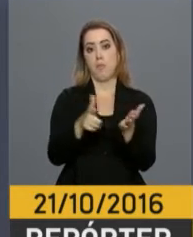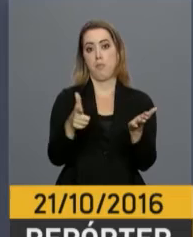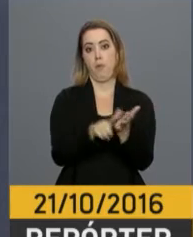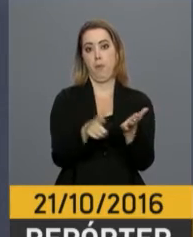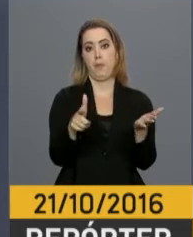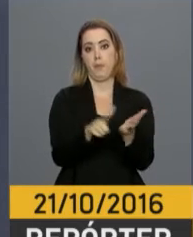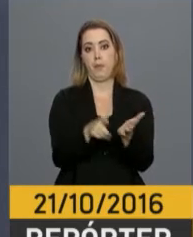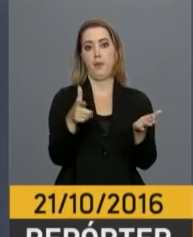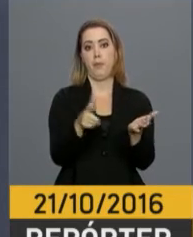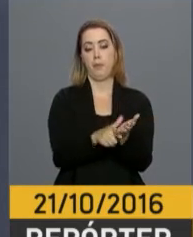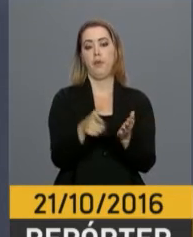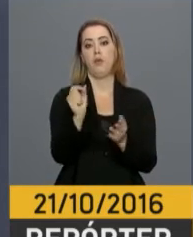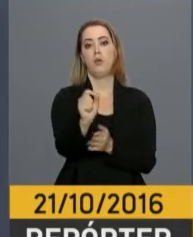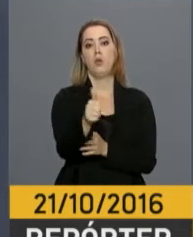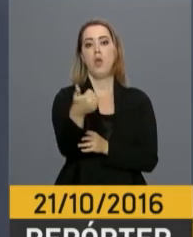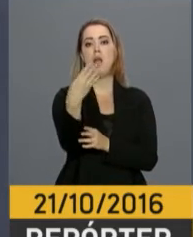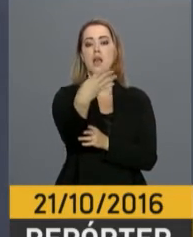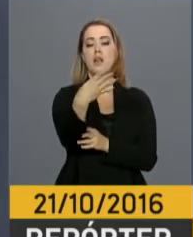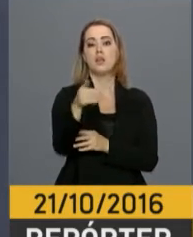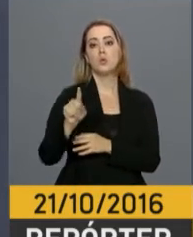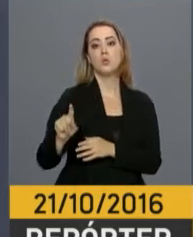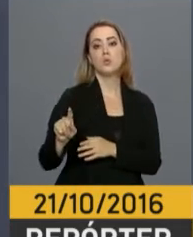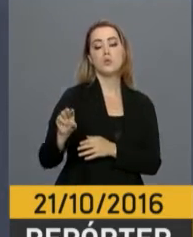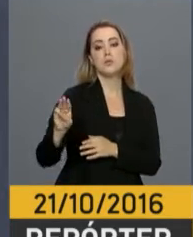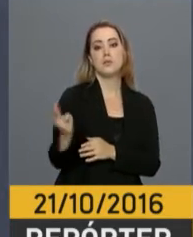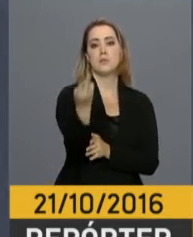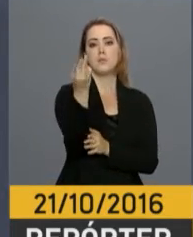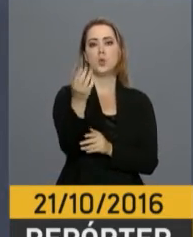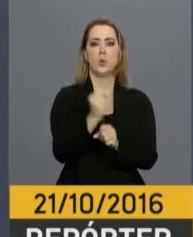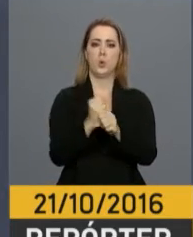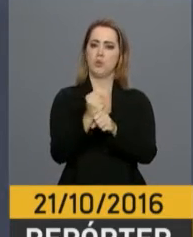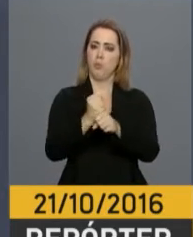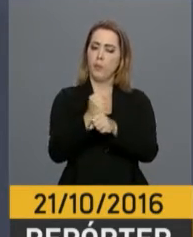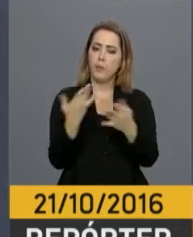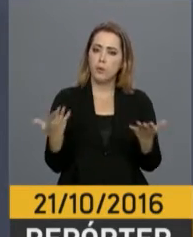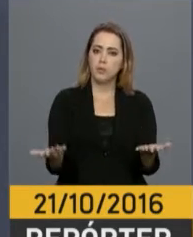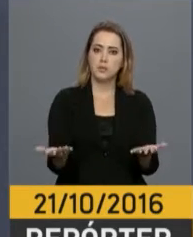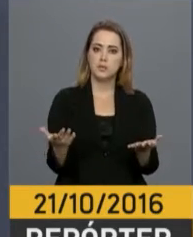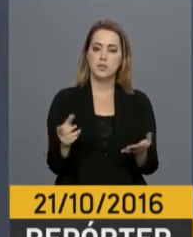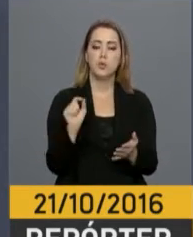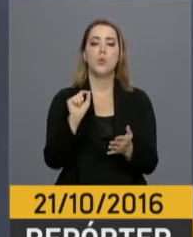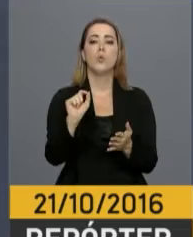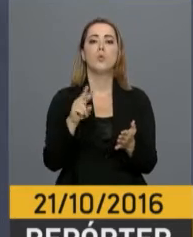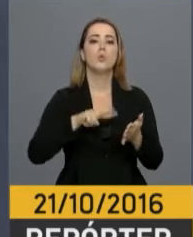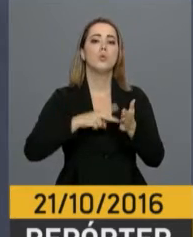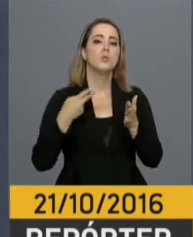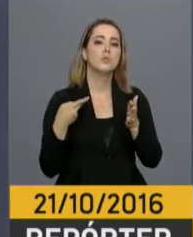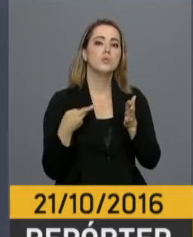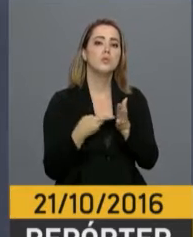Tá aqui, não. 14 milhões de folhas de papel por ano. Ou seja,